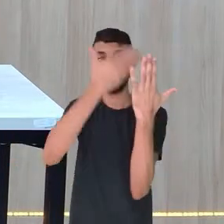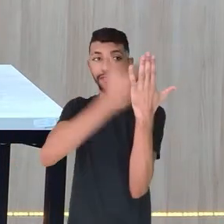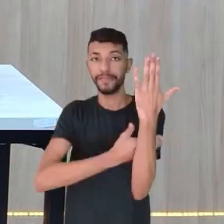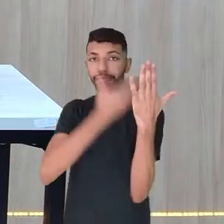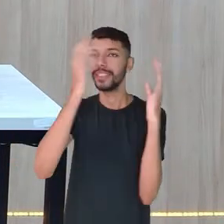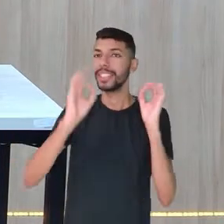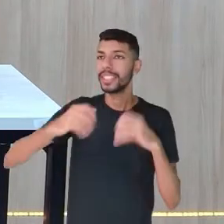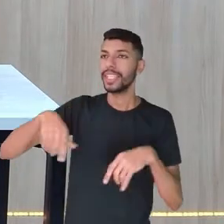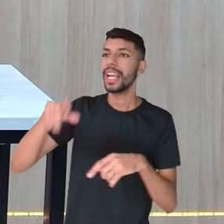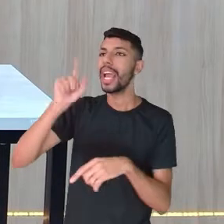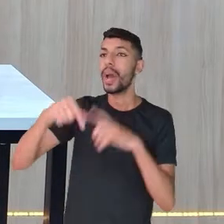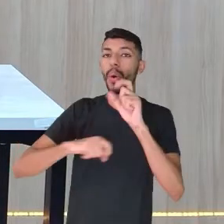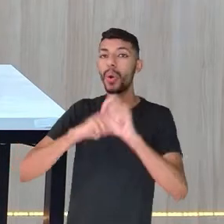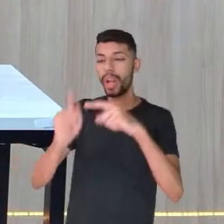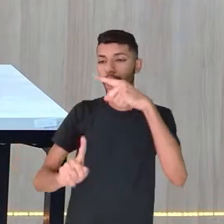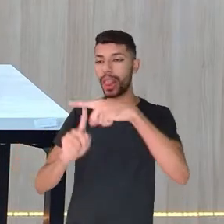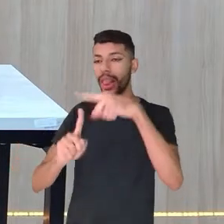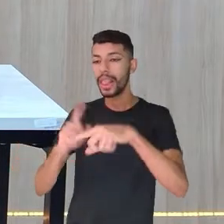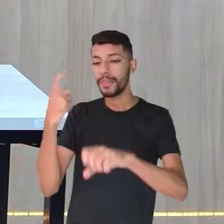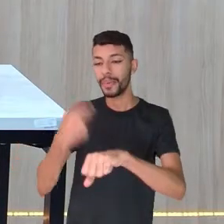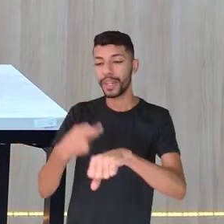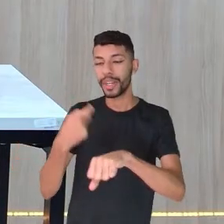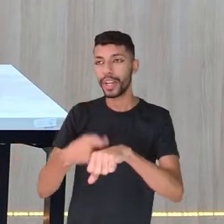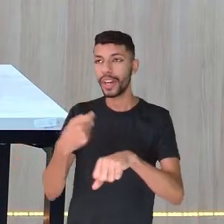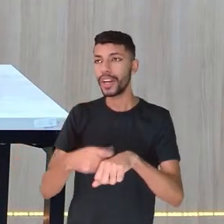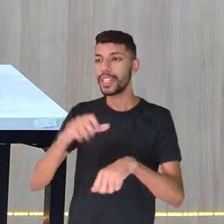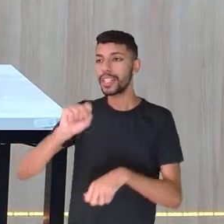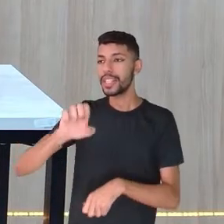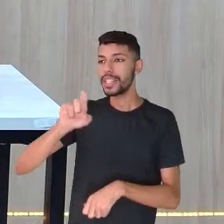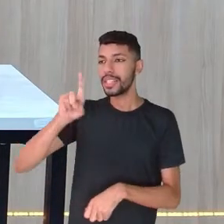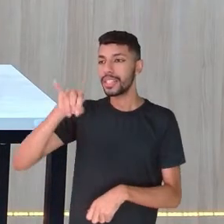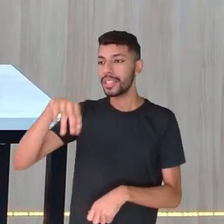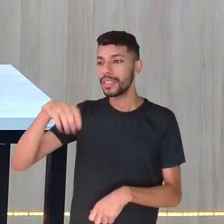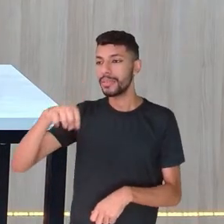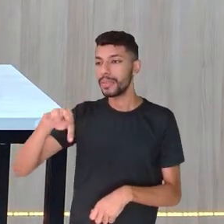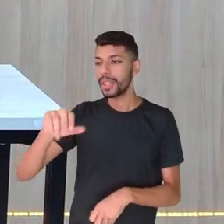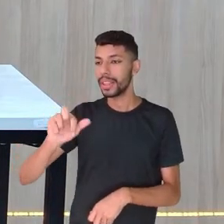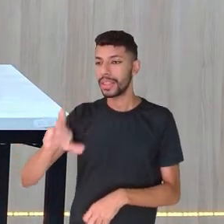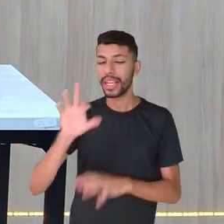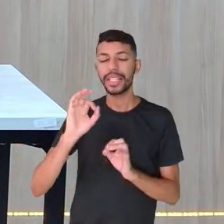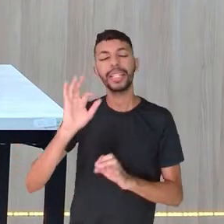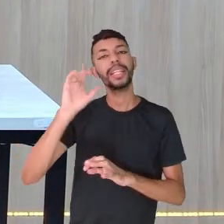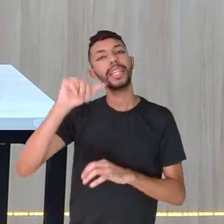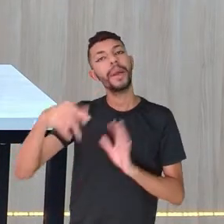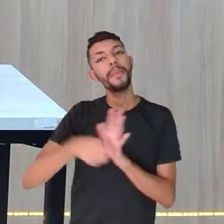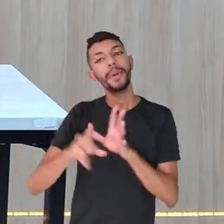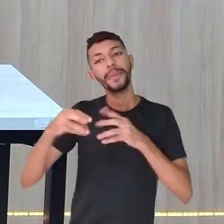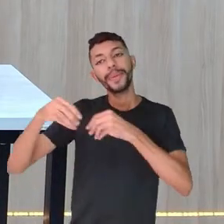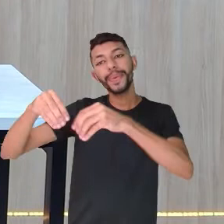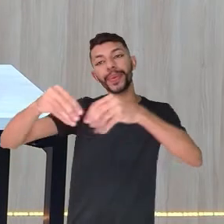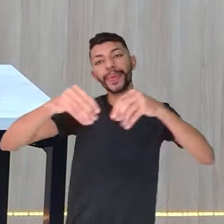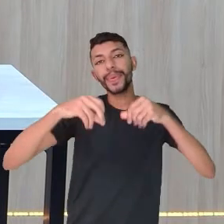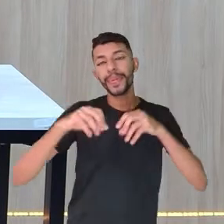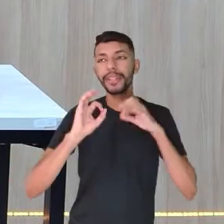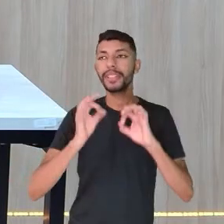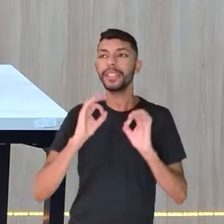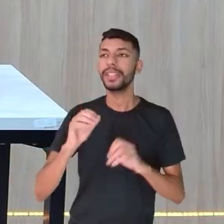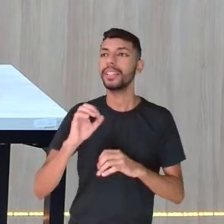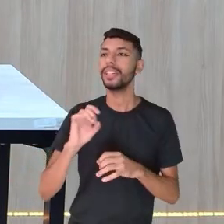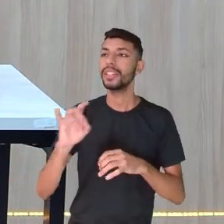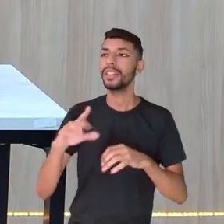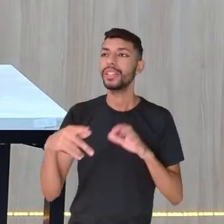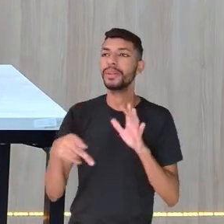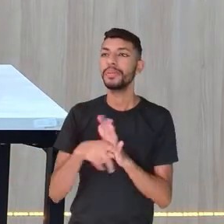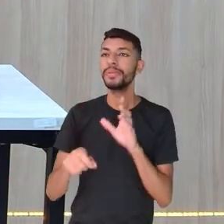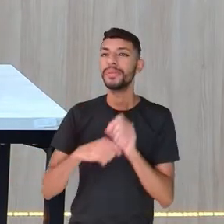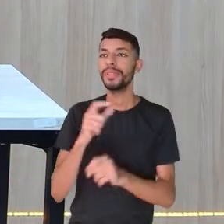tipo de rocha sedimentar, que são esses fragmentos, a questão aí da areia. Não presente apenas nas construções, né? Como eu coloquei